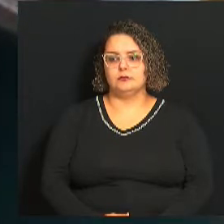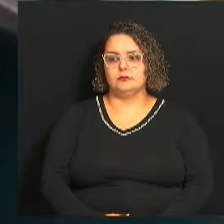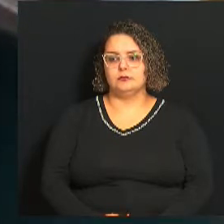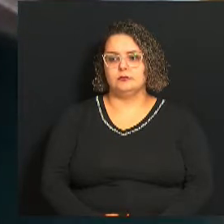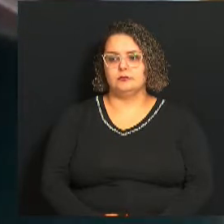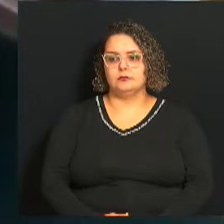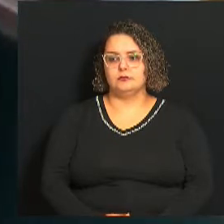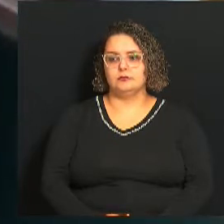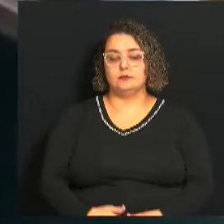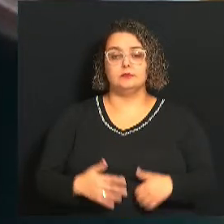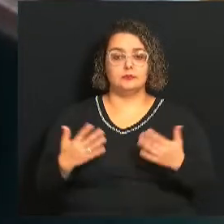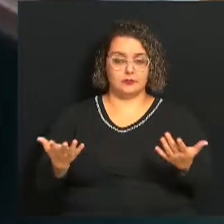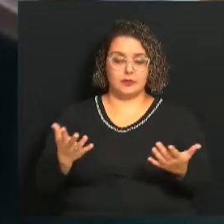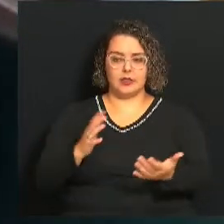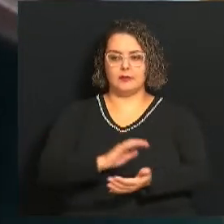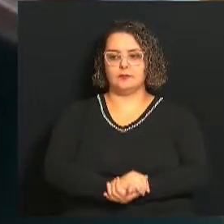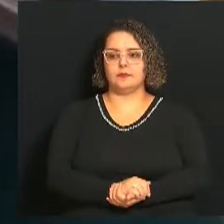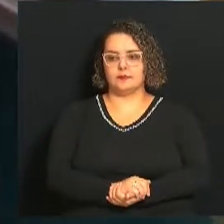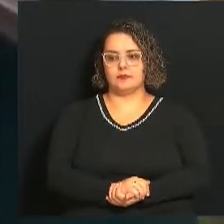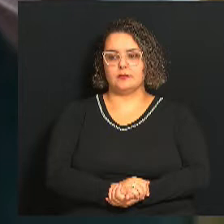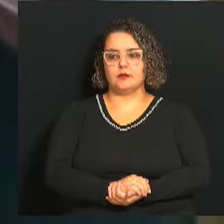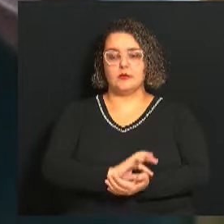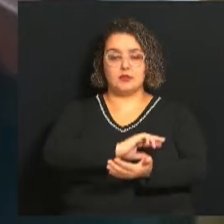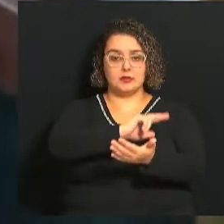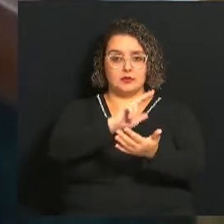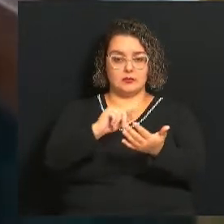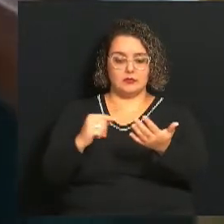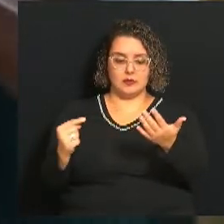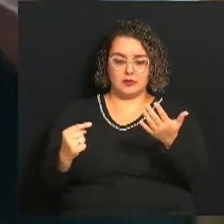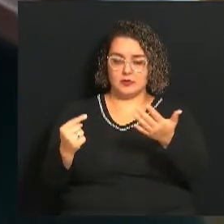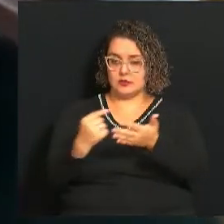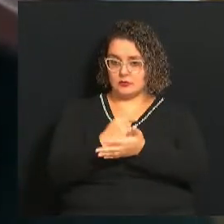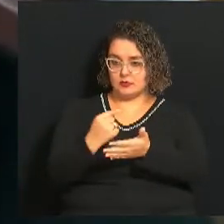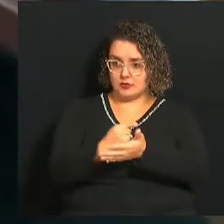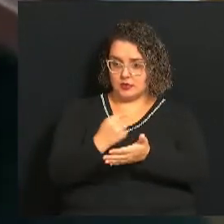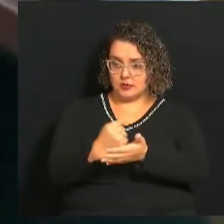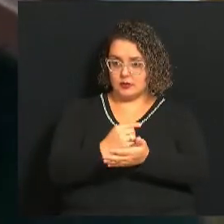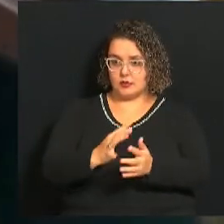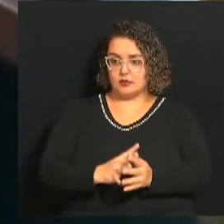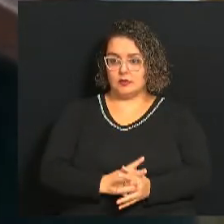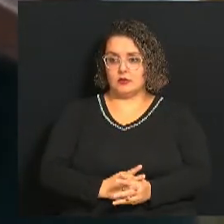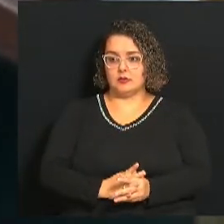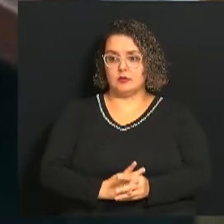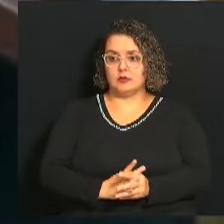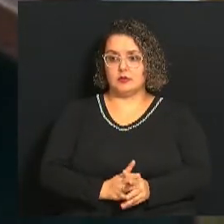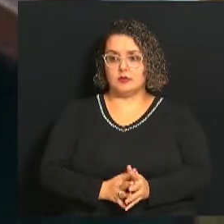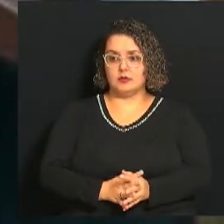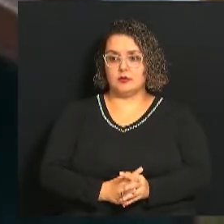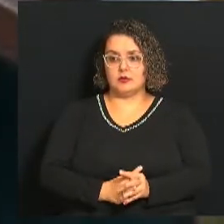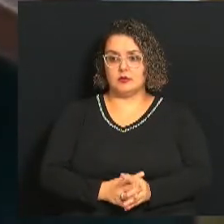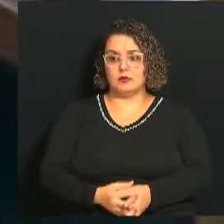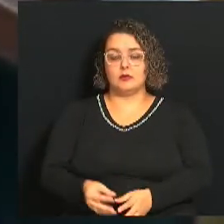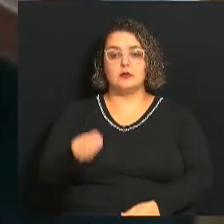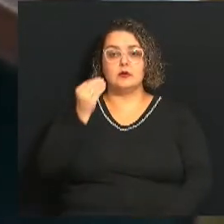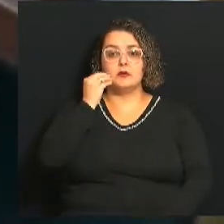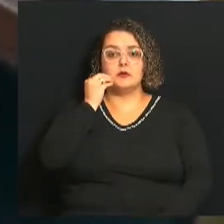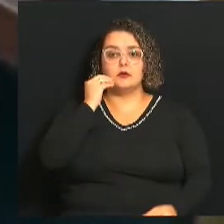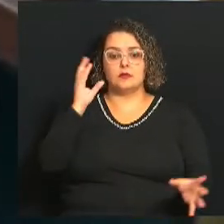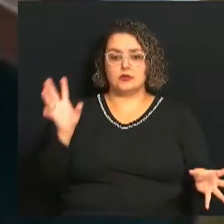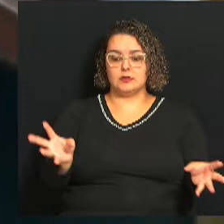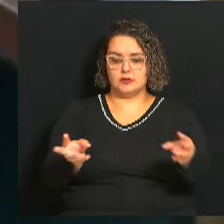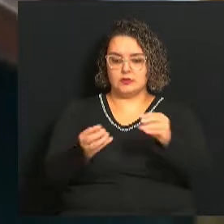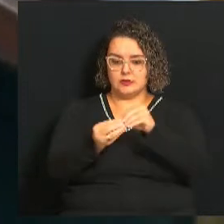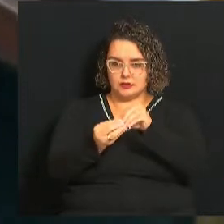Bem, são muitas perguntas, né? Eu vou tentar sintetizá-las